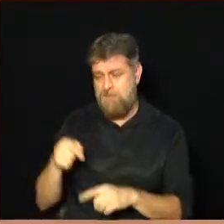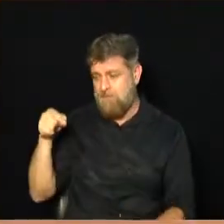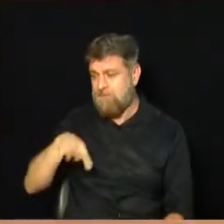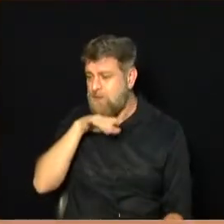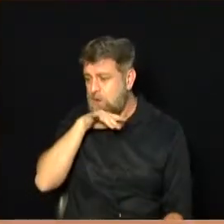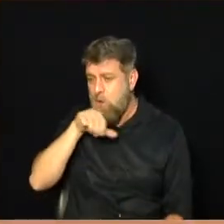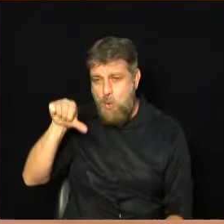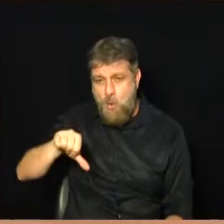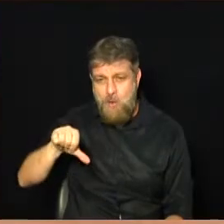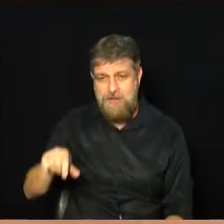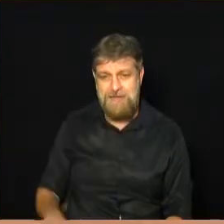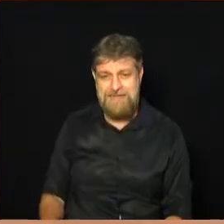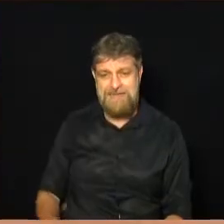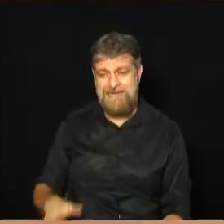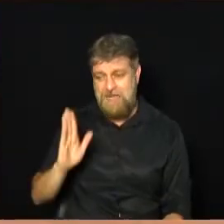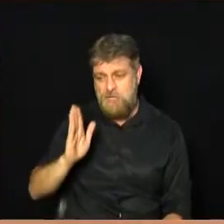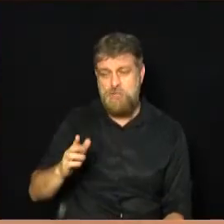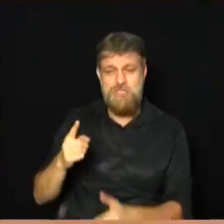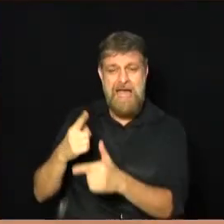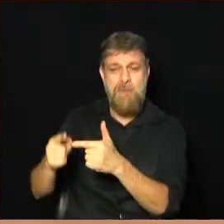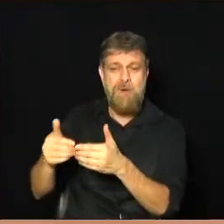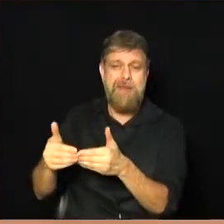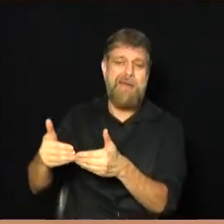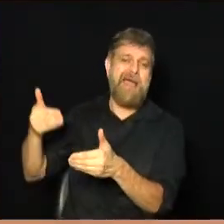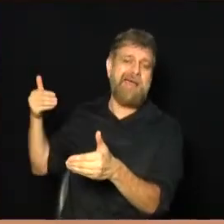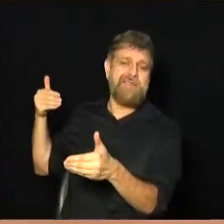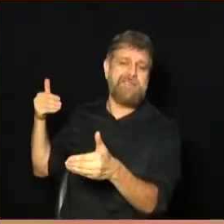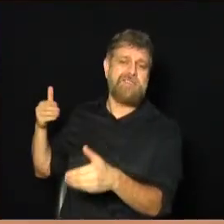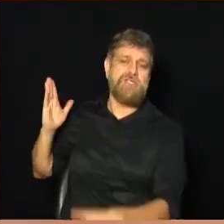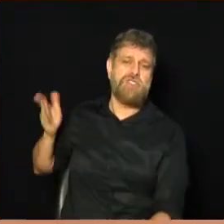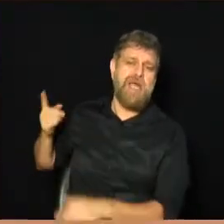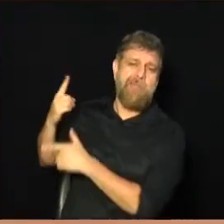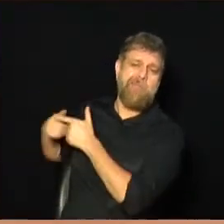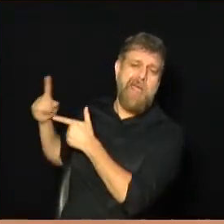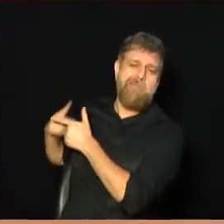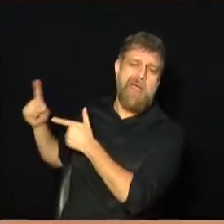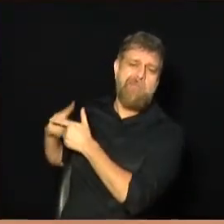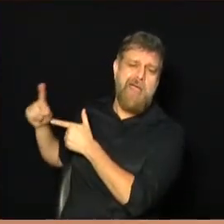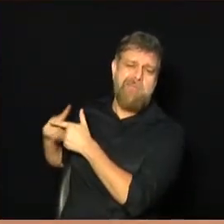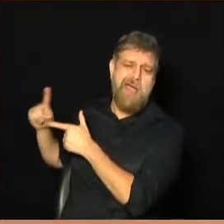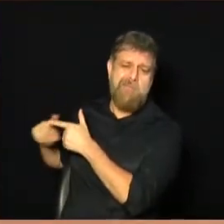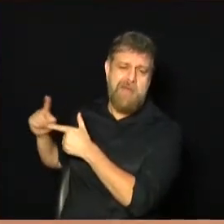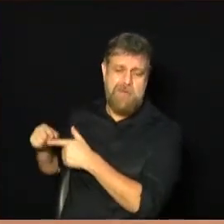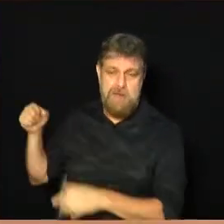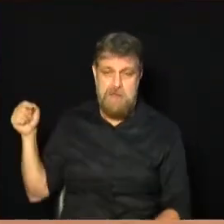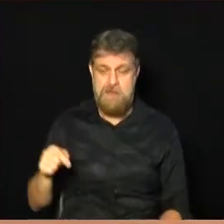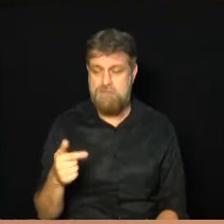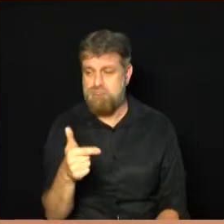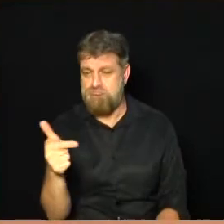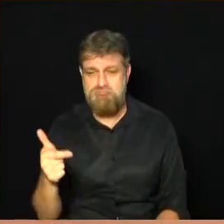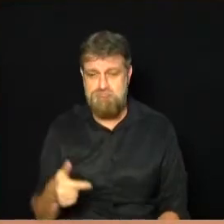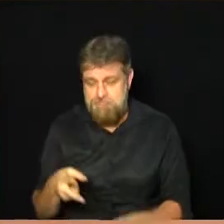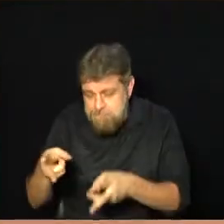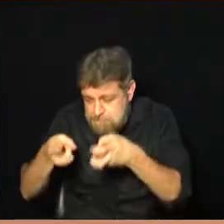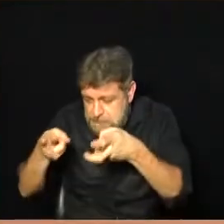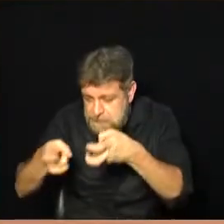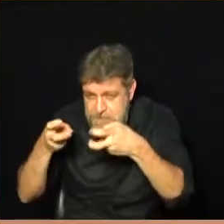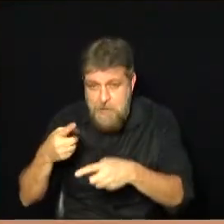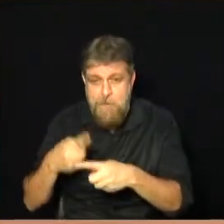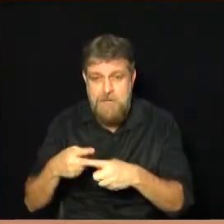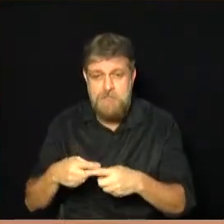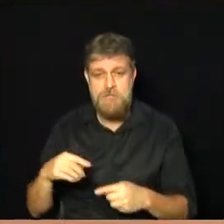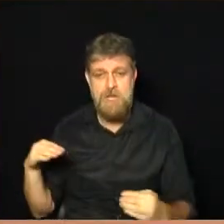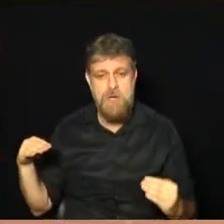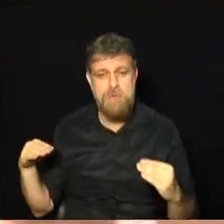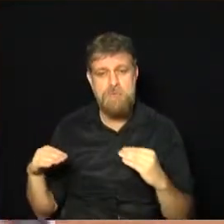porque o sistema ali já era um problema antes. Ele talvez não era tão assim visível, porque tinha um fluxo